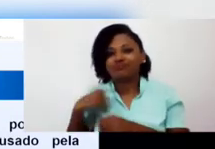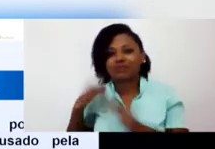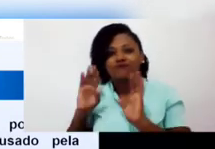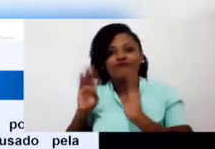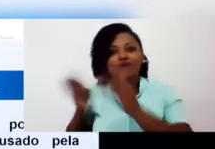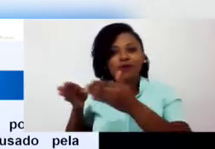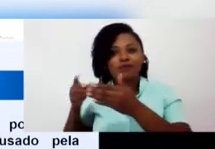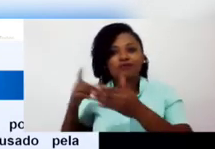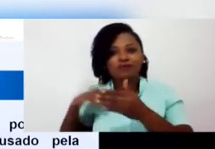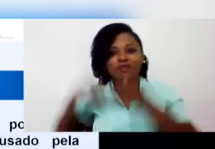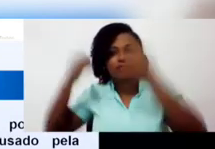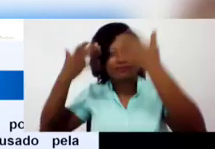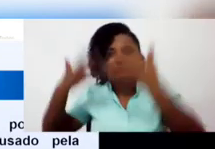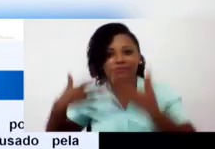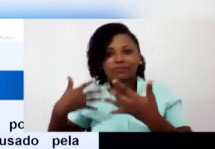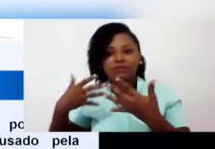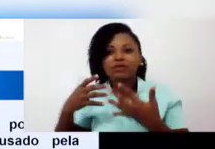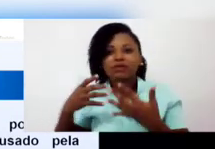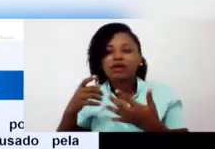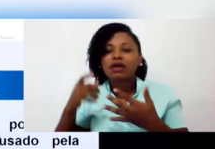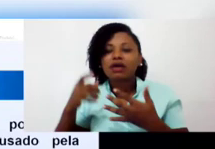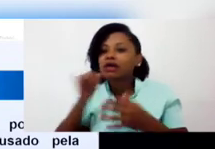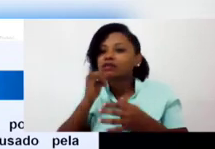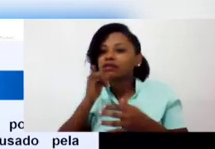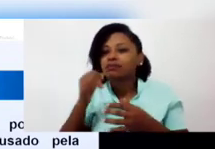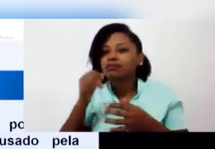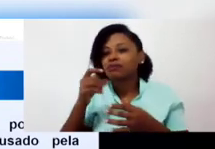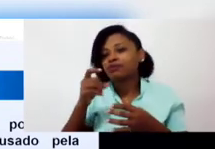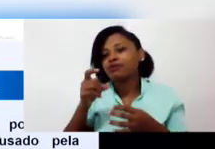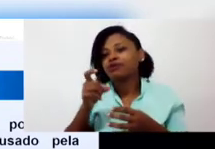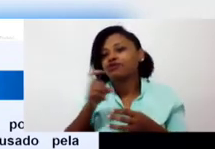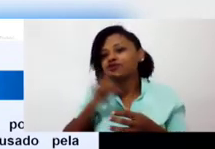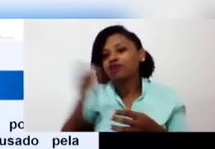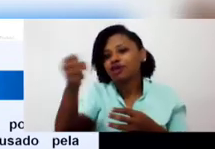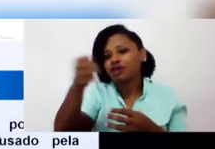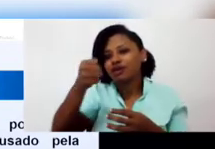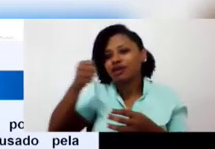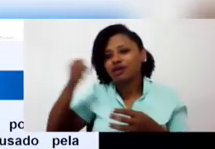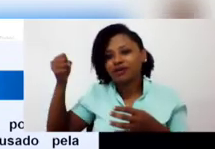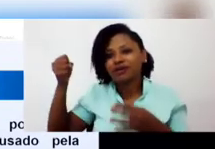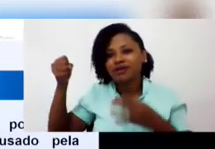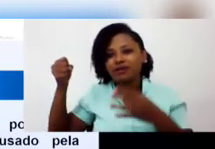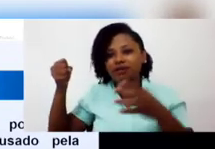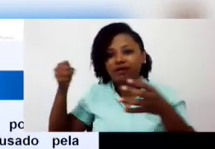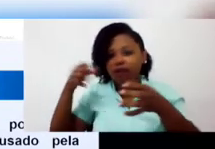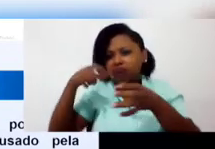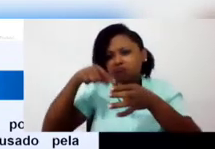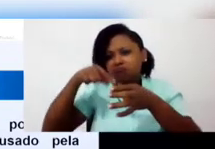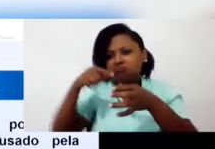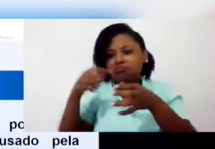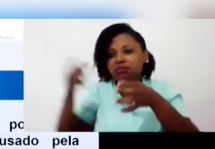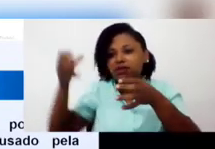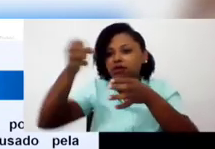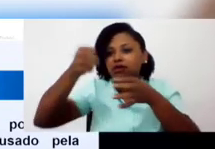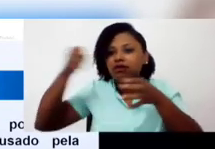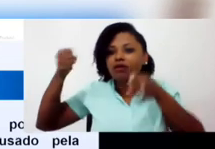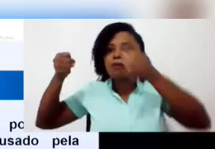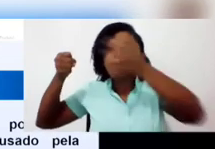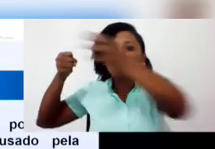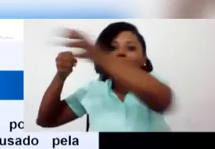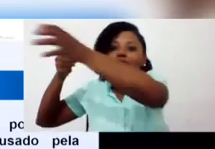do soluto, agora há um abaixamento do ponto de congelamento, porque também se cria uma barreira, mas vocês devem